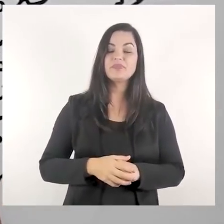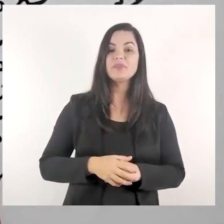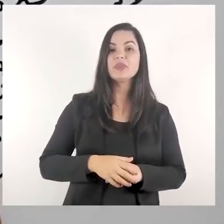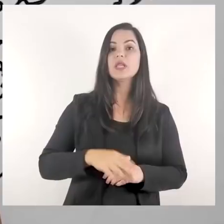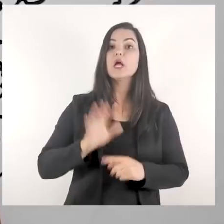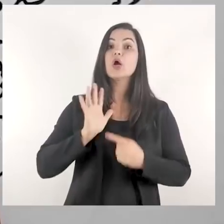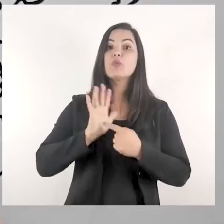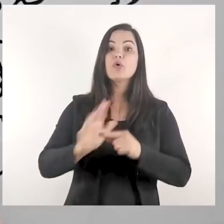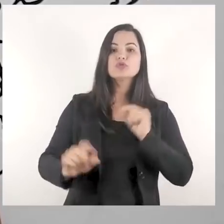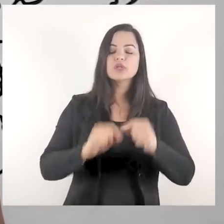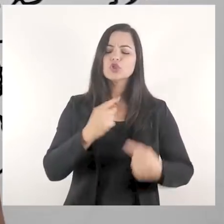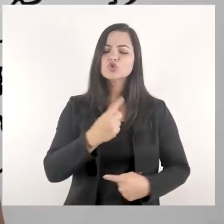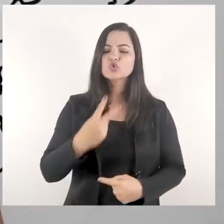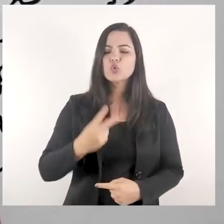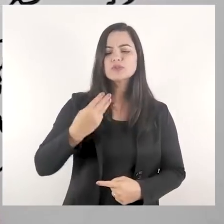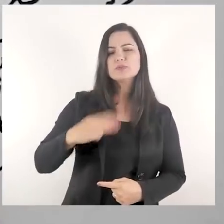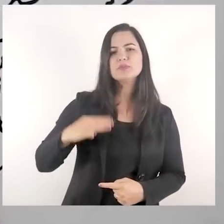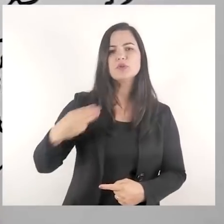de